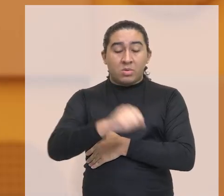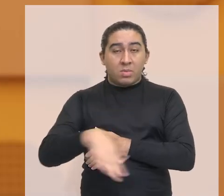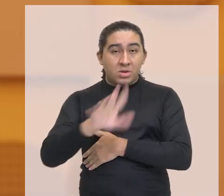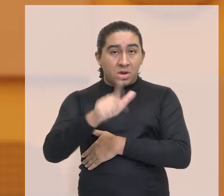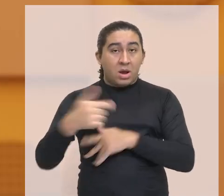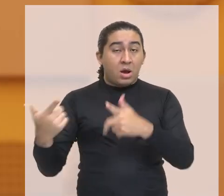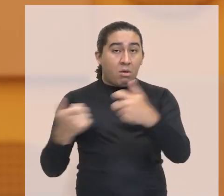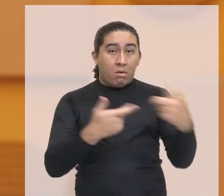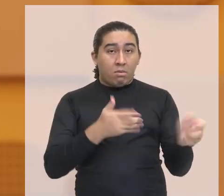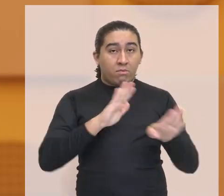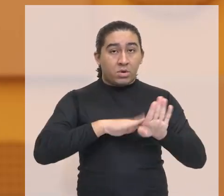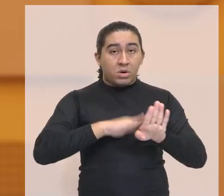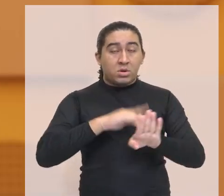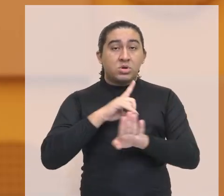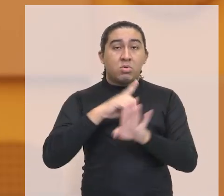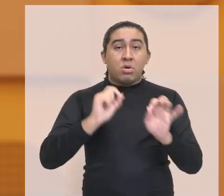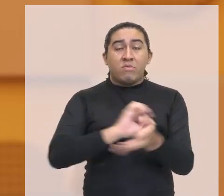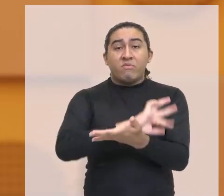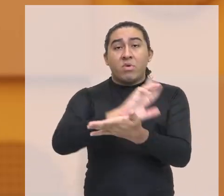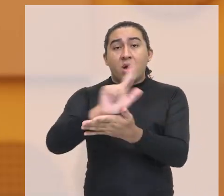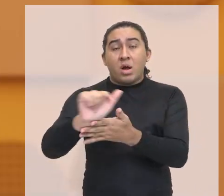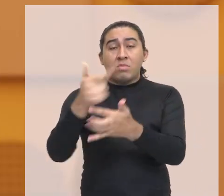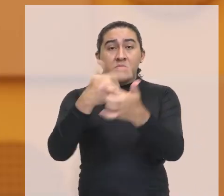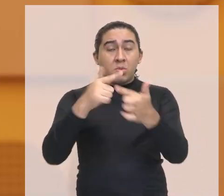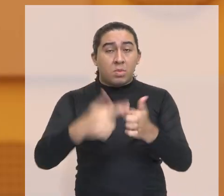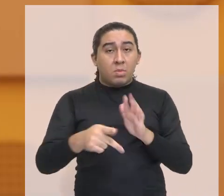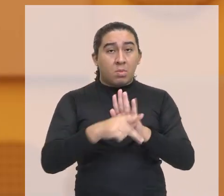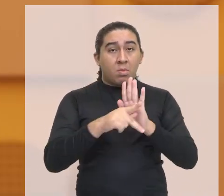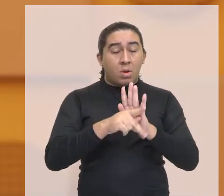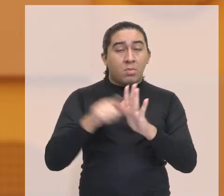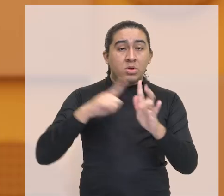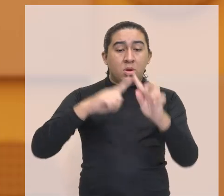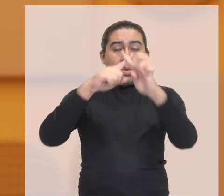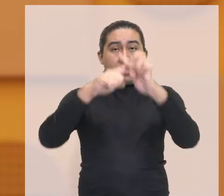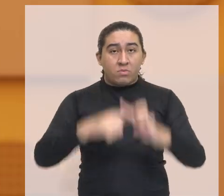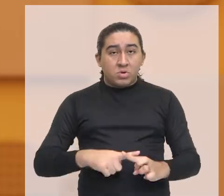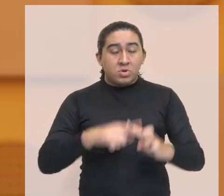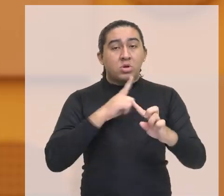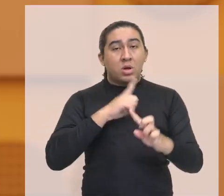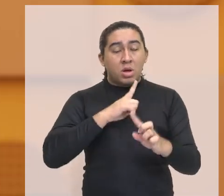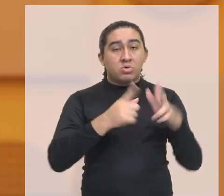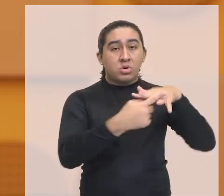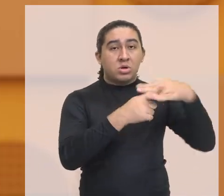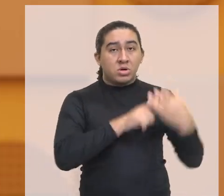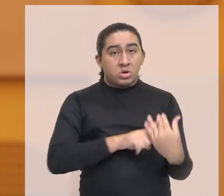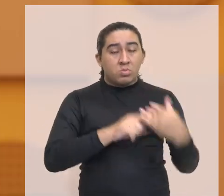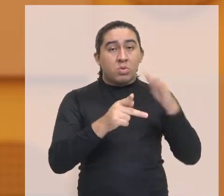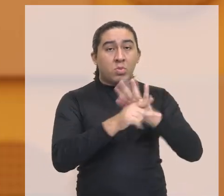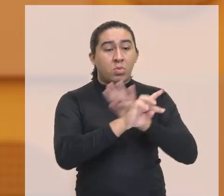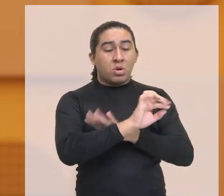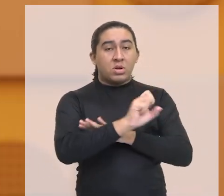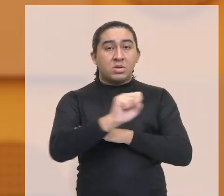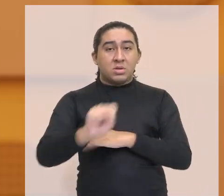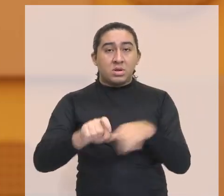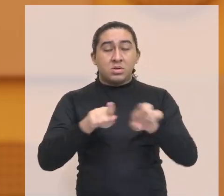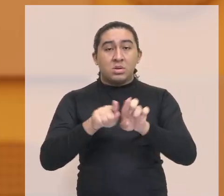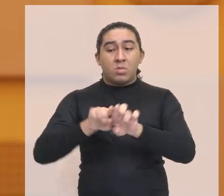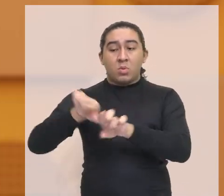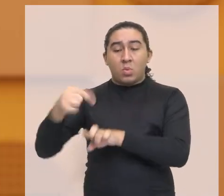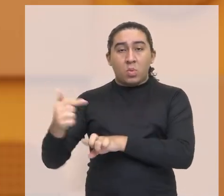Guerra Fria, onde existia ali o conflito bipolar entre socialistas, capitaneados pela União Soviética,